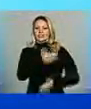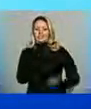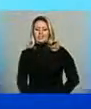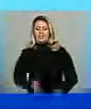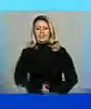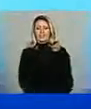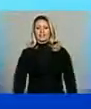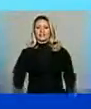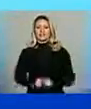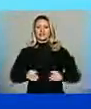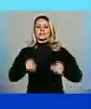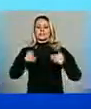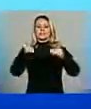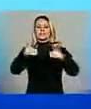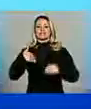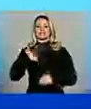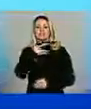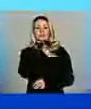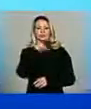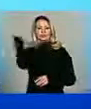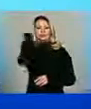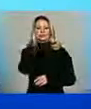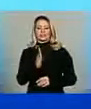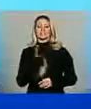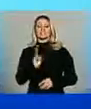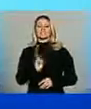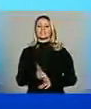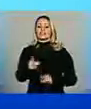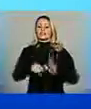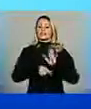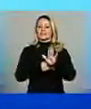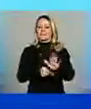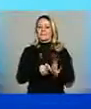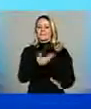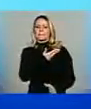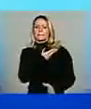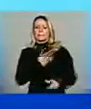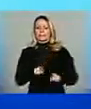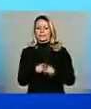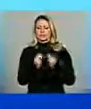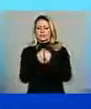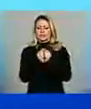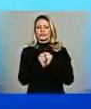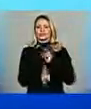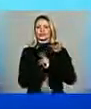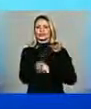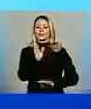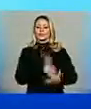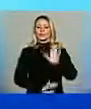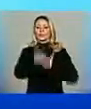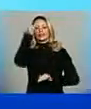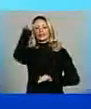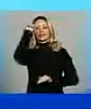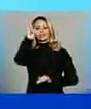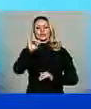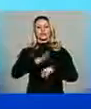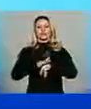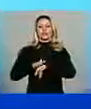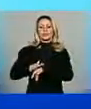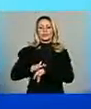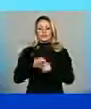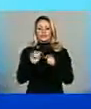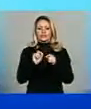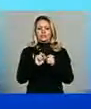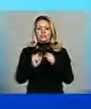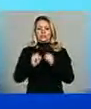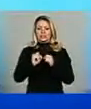da Saúde em todo o país tem sido um grande aliado na prevenção e no tratamento precoce das doenças que